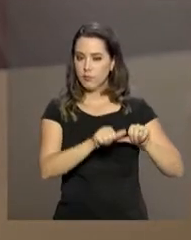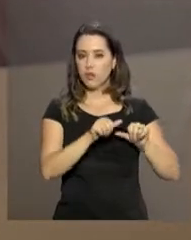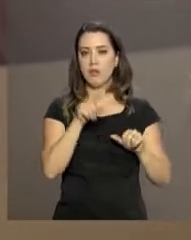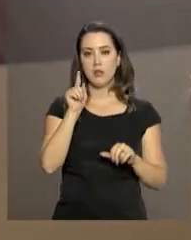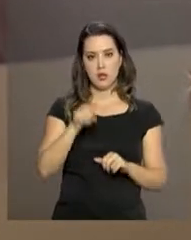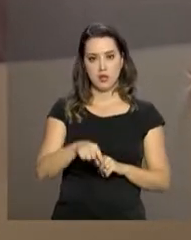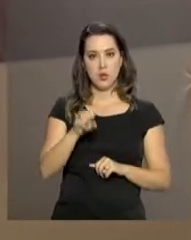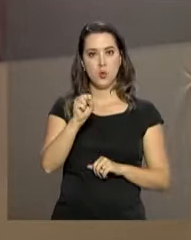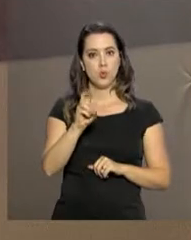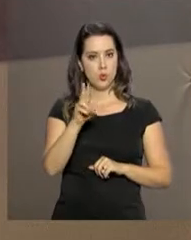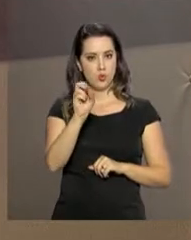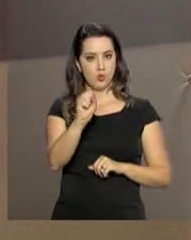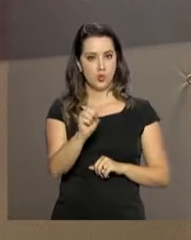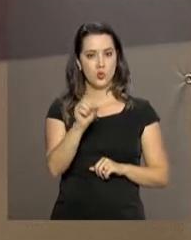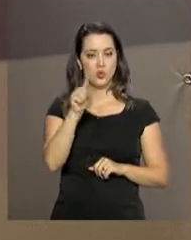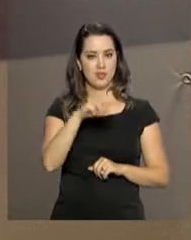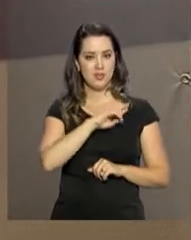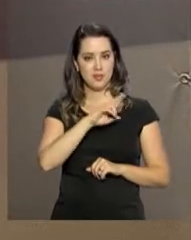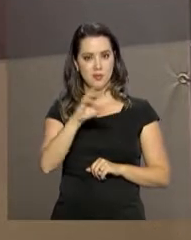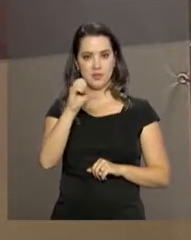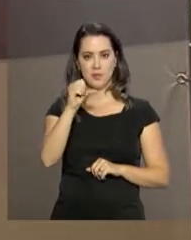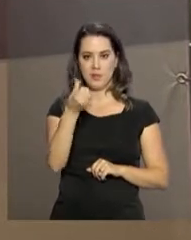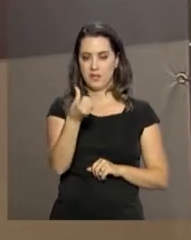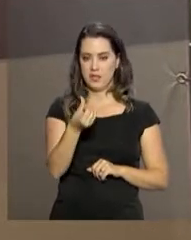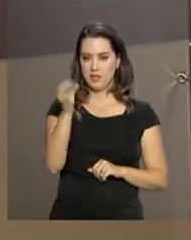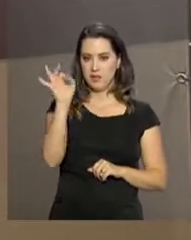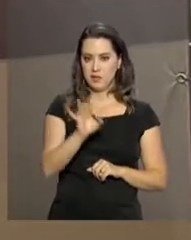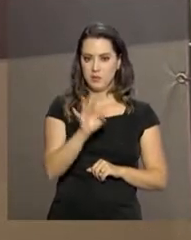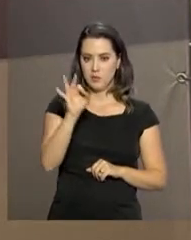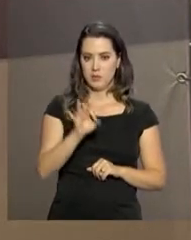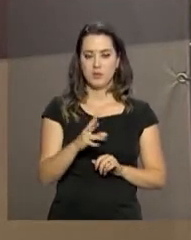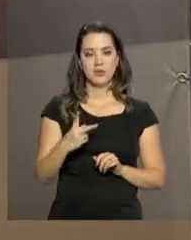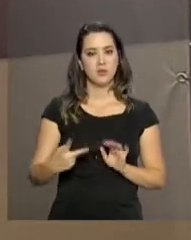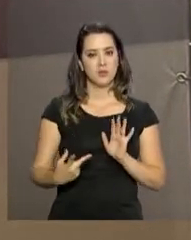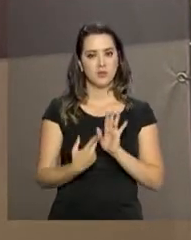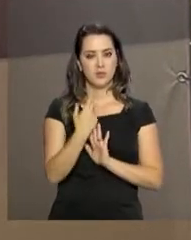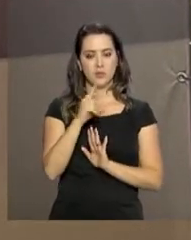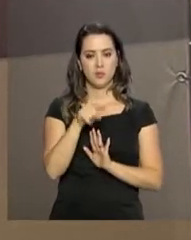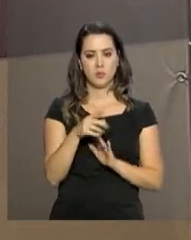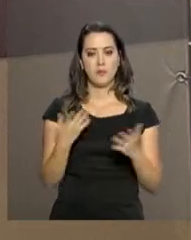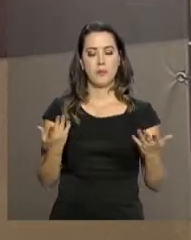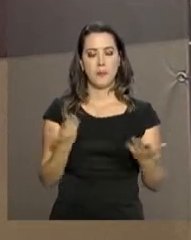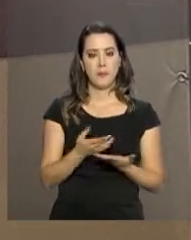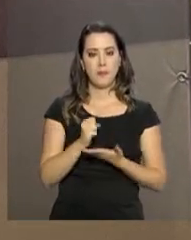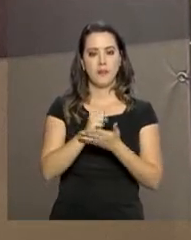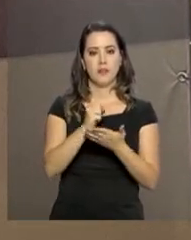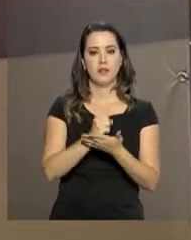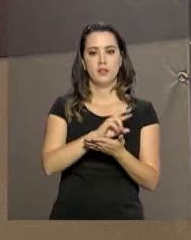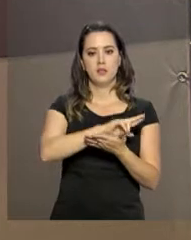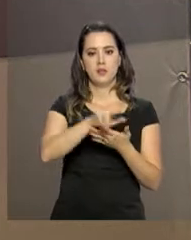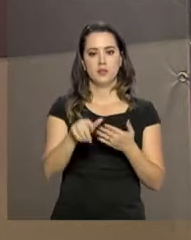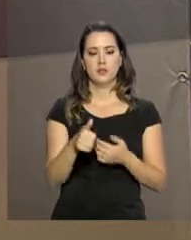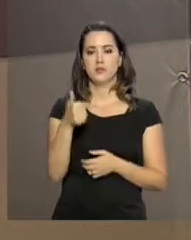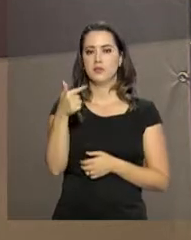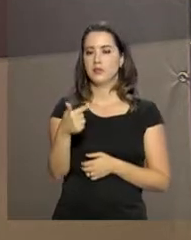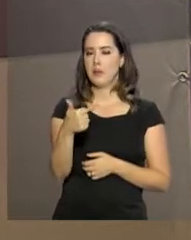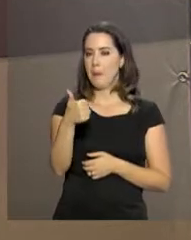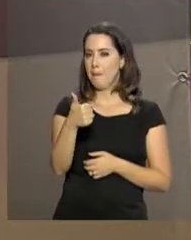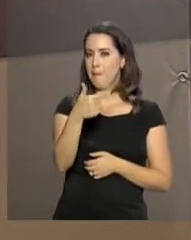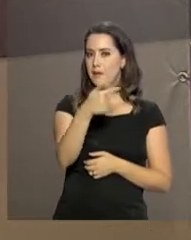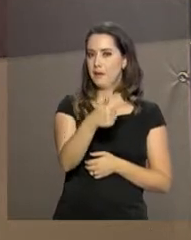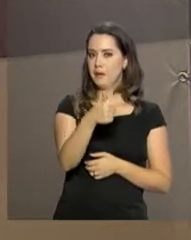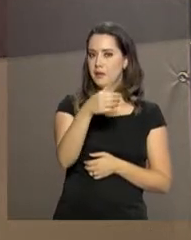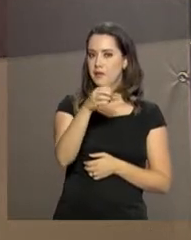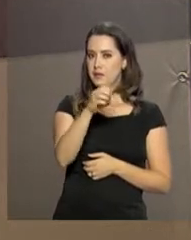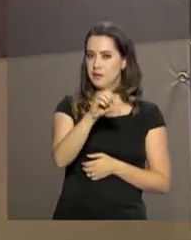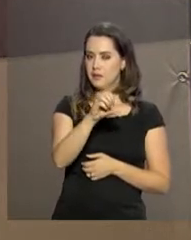dos transplantes feitos no país. No primeiro semestre deste ano, as famílias autorizaram a doação de órgãos de